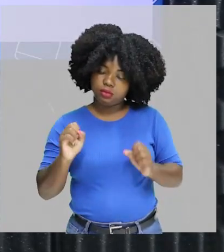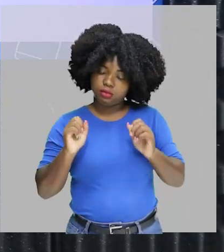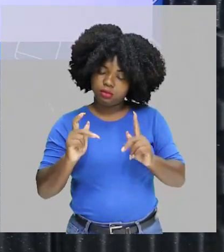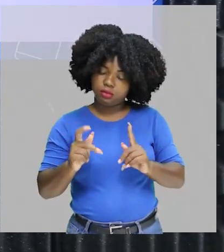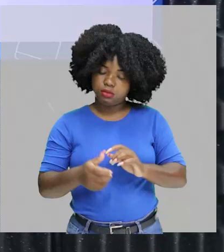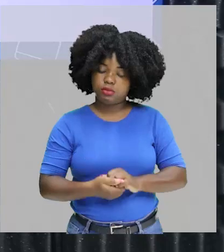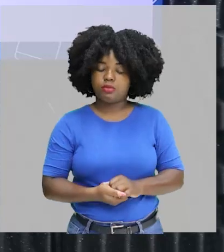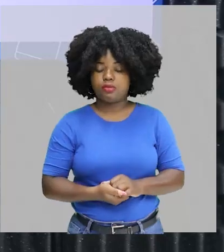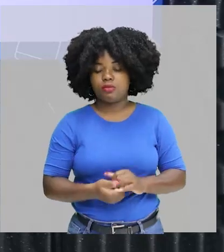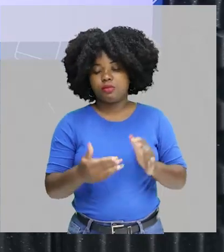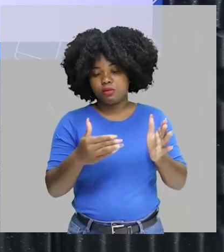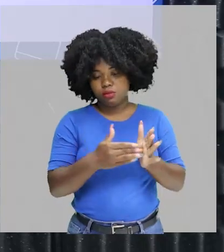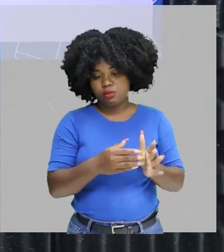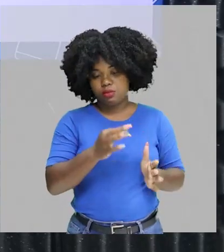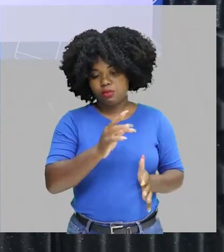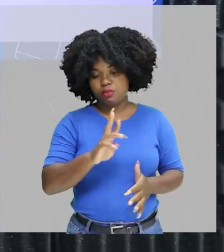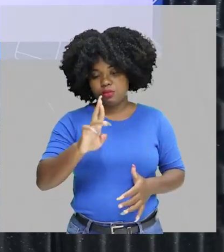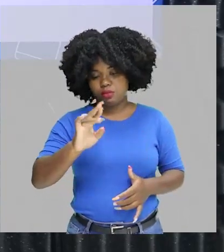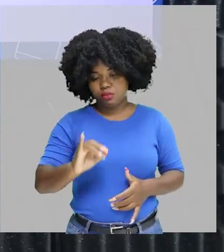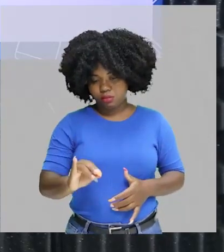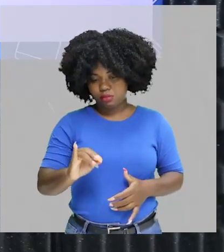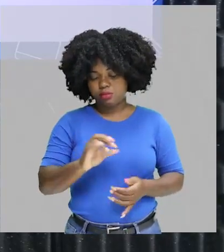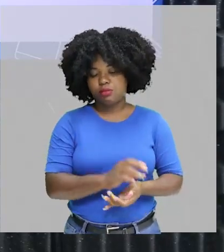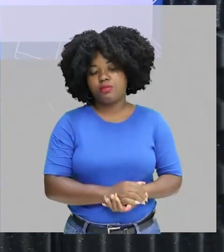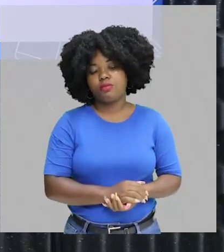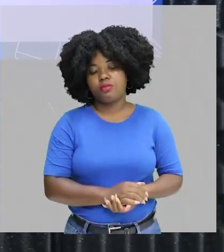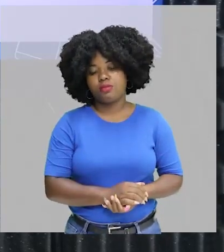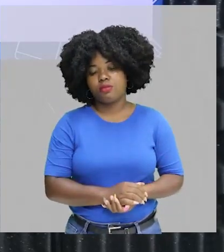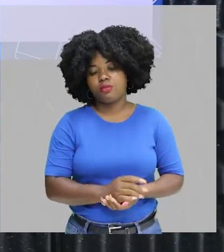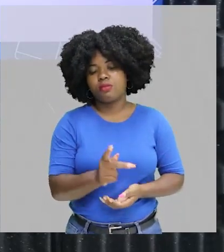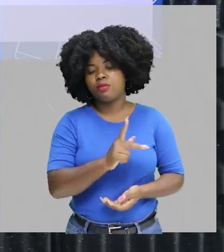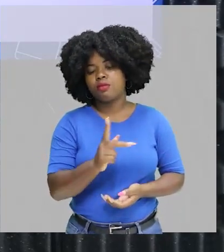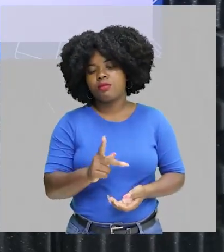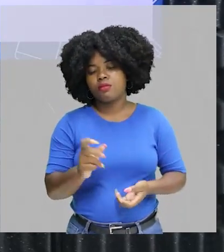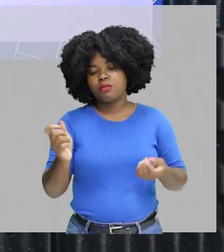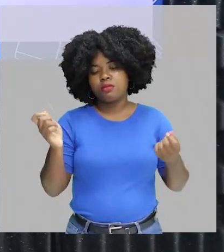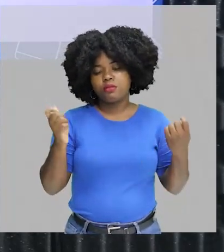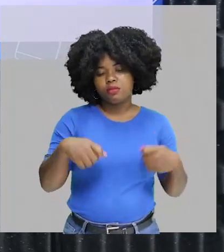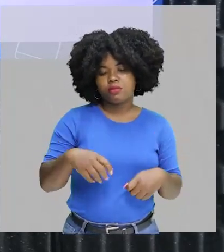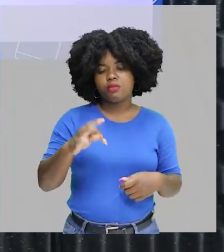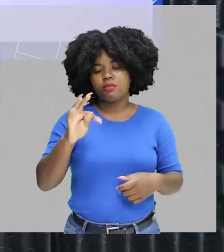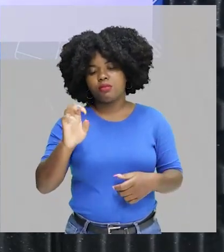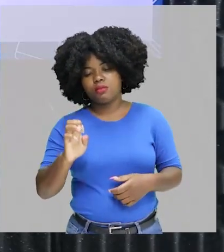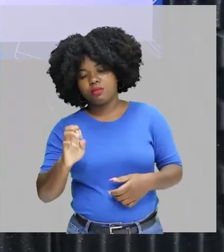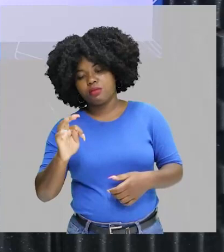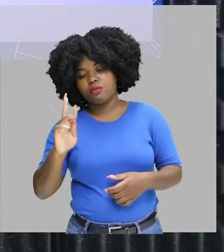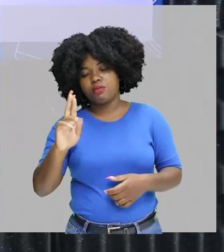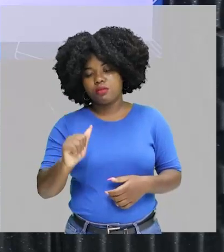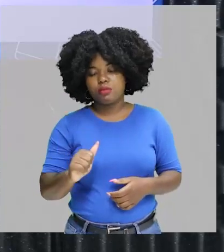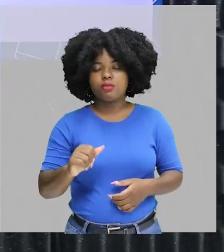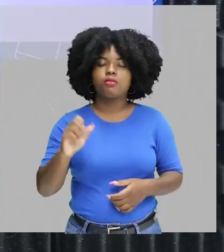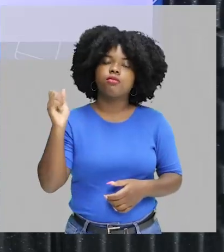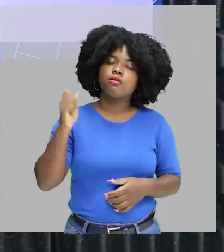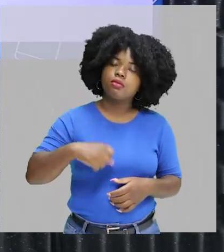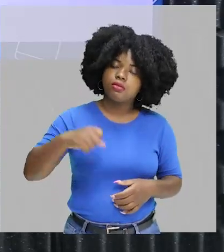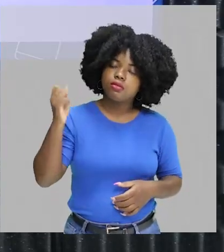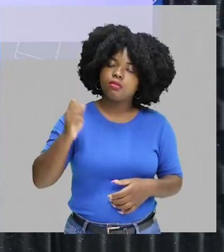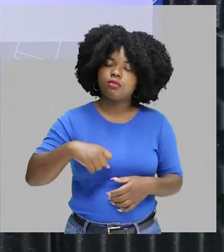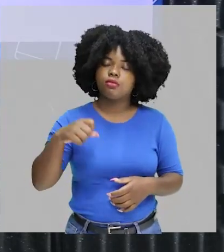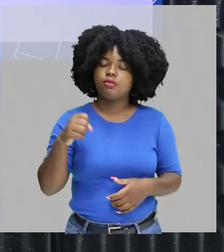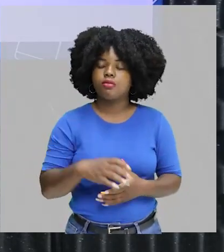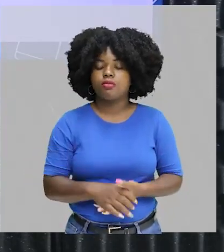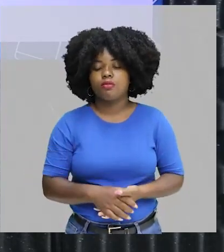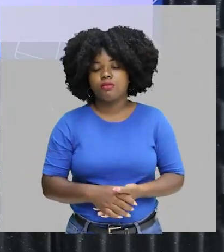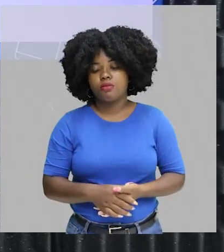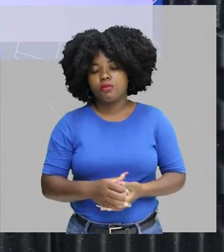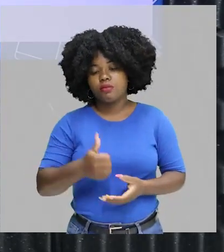certo? E um trialeto. Professor, podemos ter um tetra, um penta? Com certeza, certo?